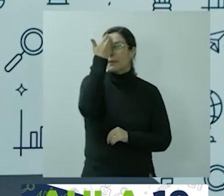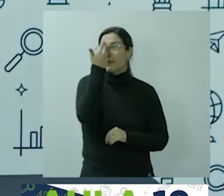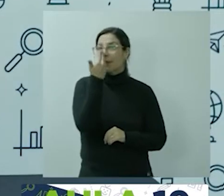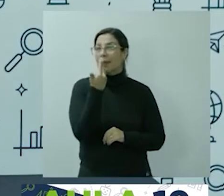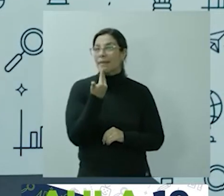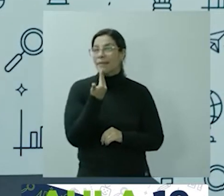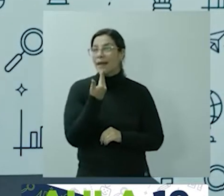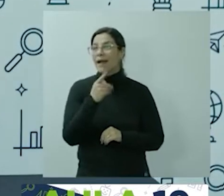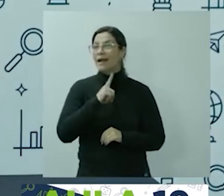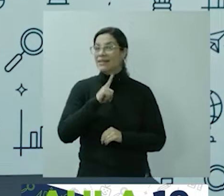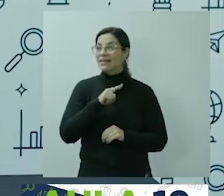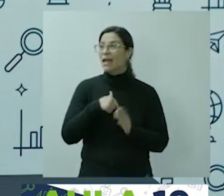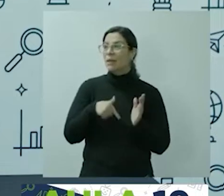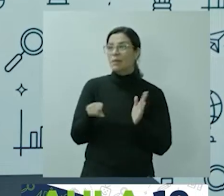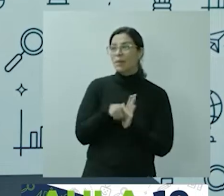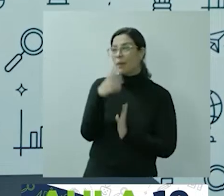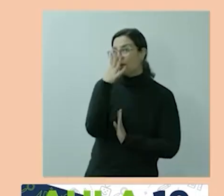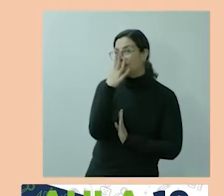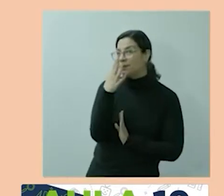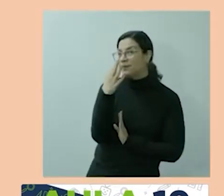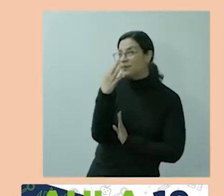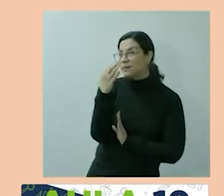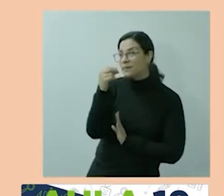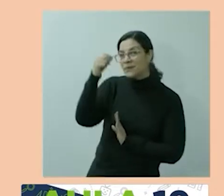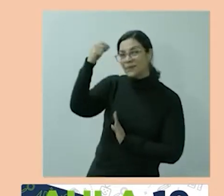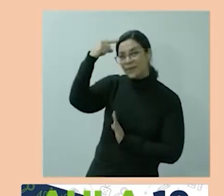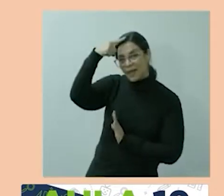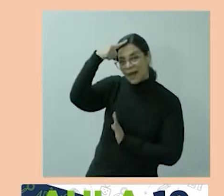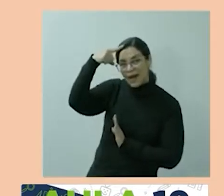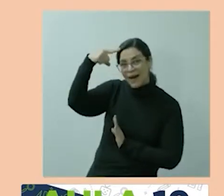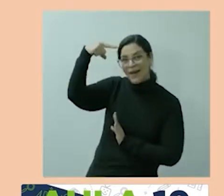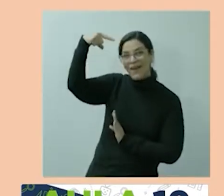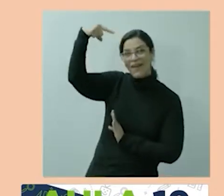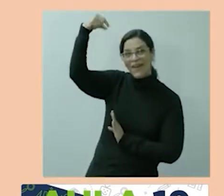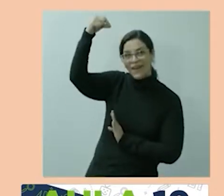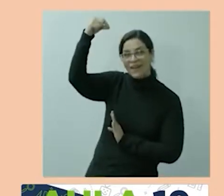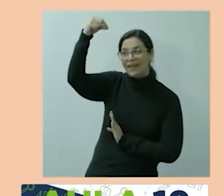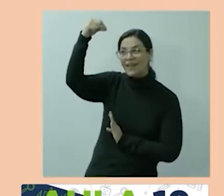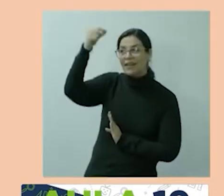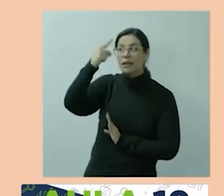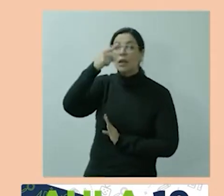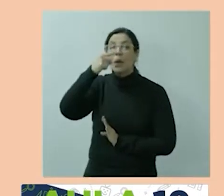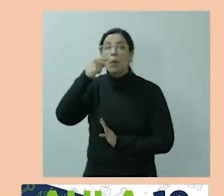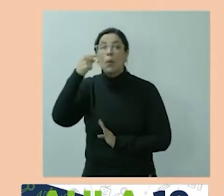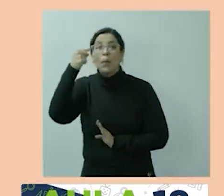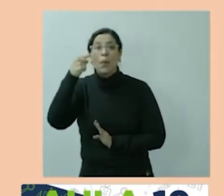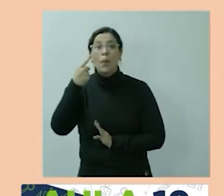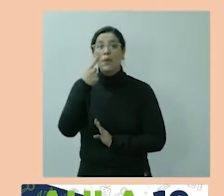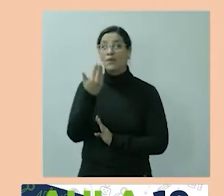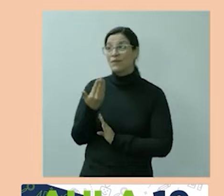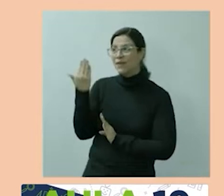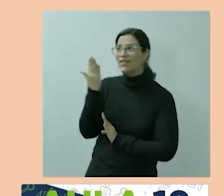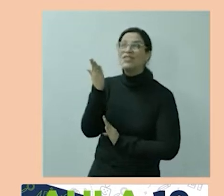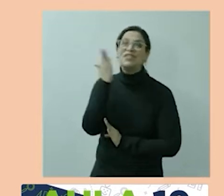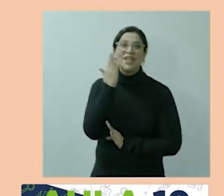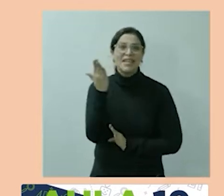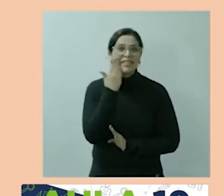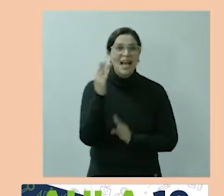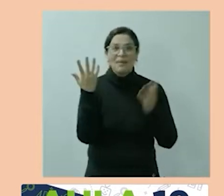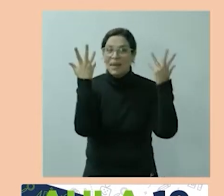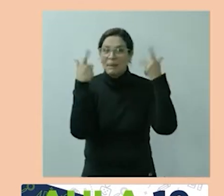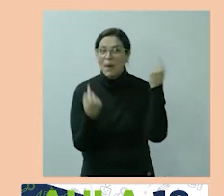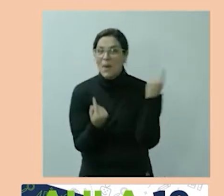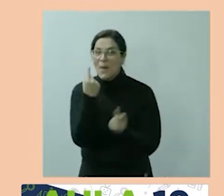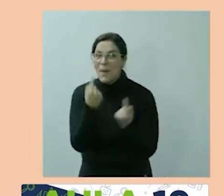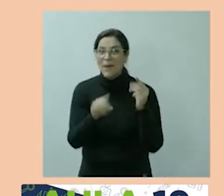Apareceu aqui o focinho do animal, uma das orelhas. Já sabem qual é